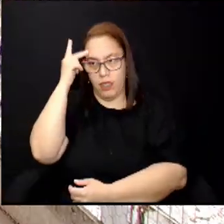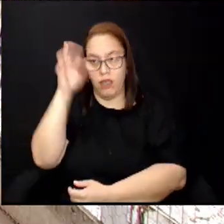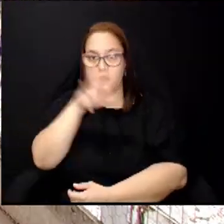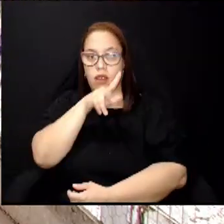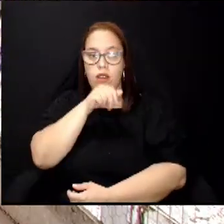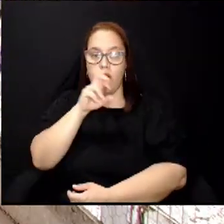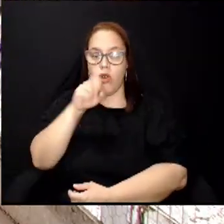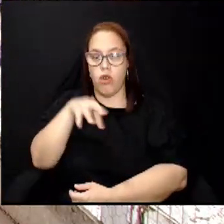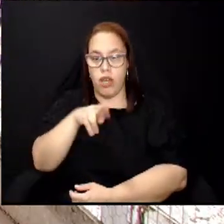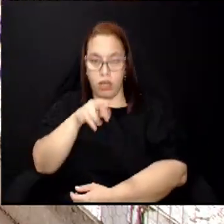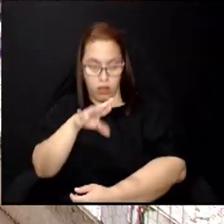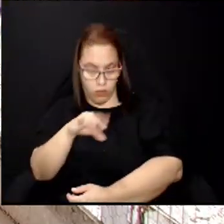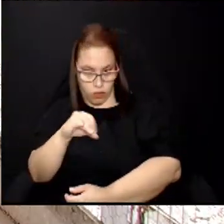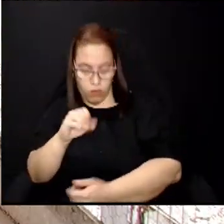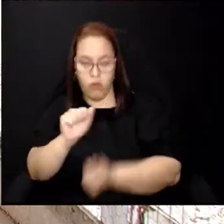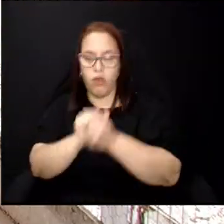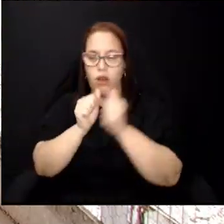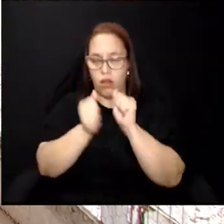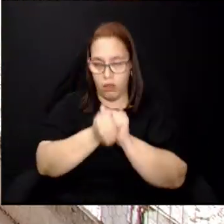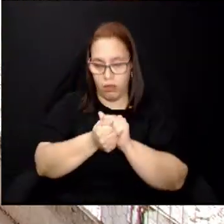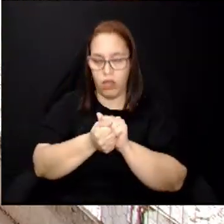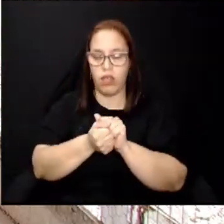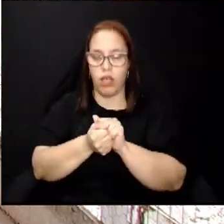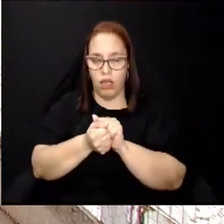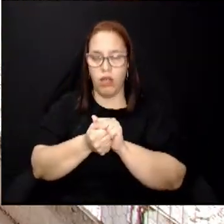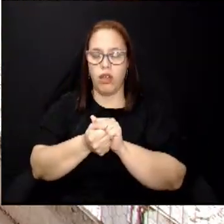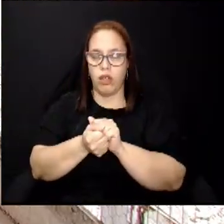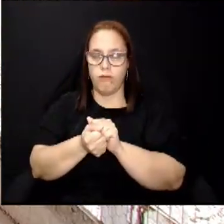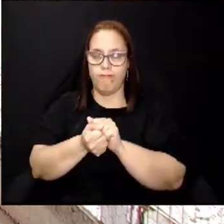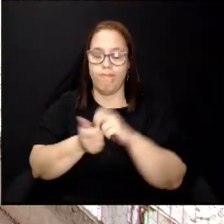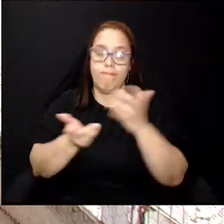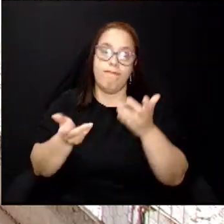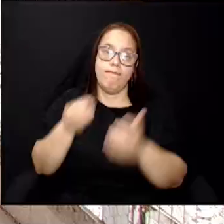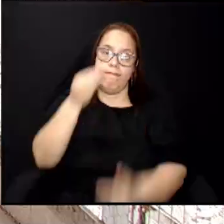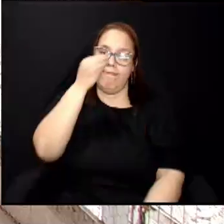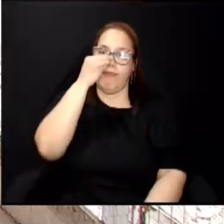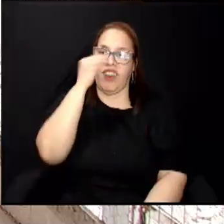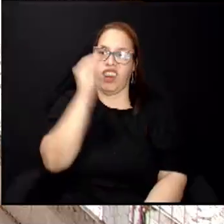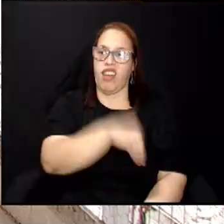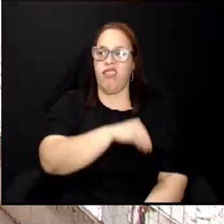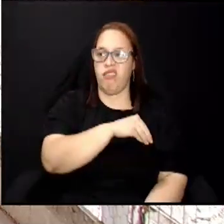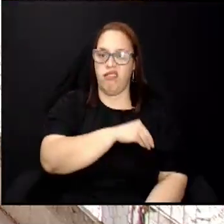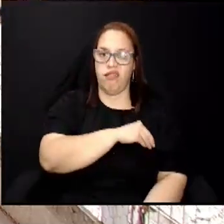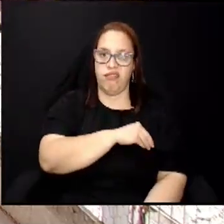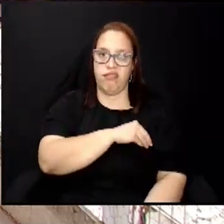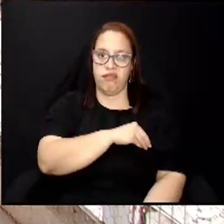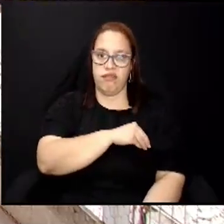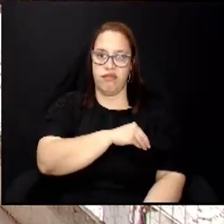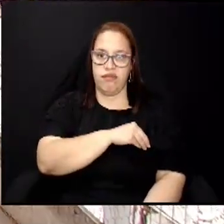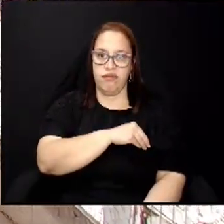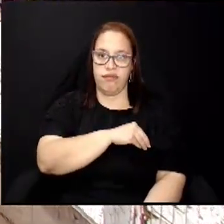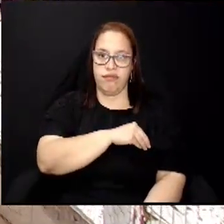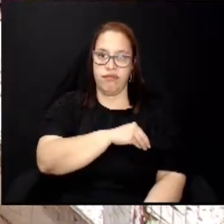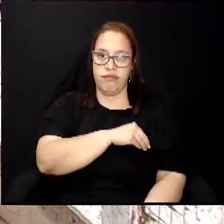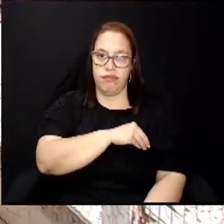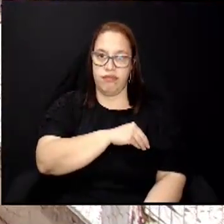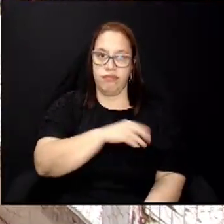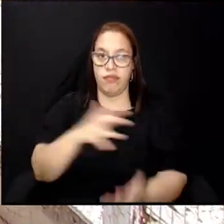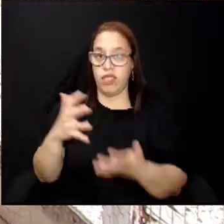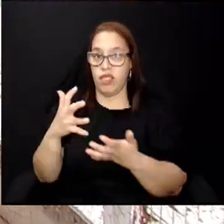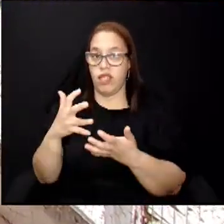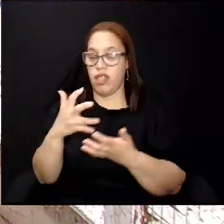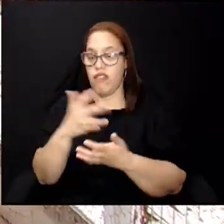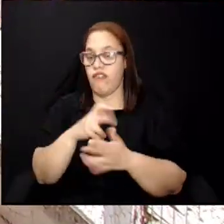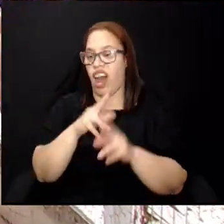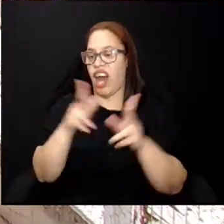altamente adaptável, né, muitas vezes ele é negligenciado. Então as pessoas têm e acabam se tornando até acumuladoras deles.